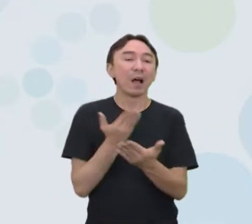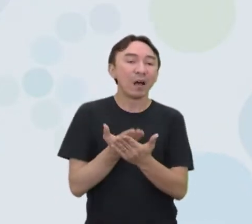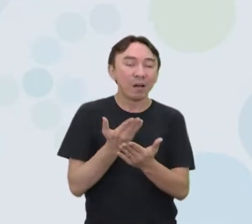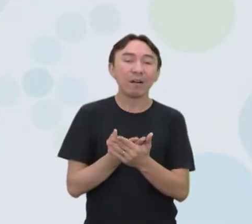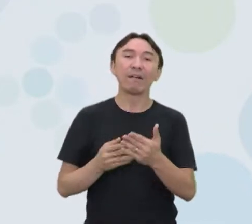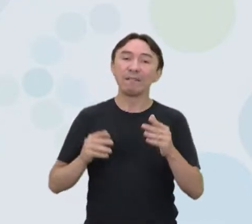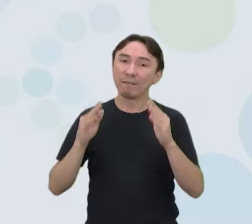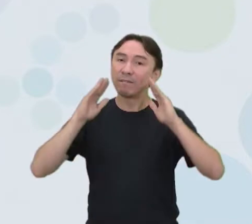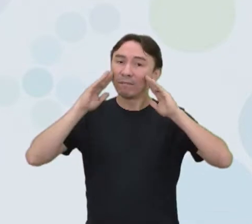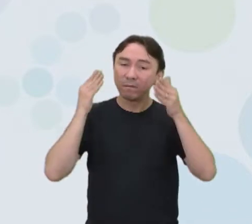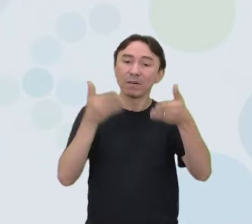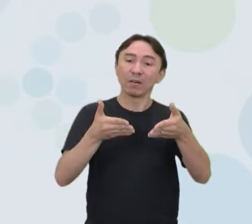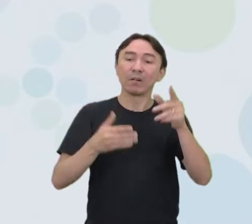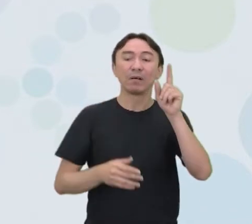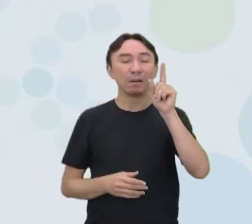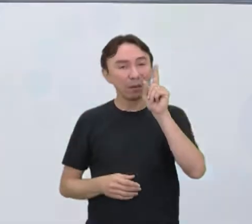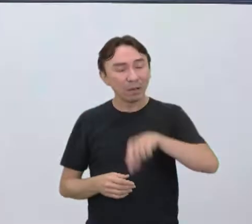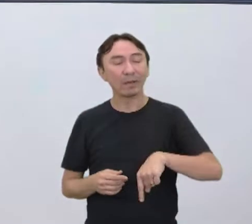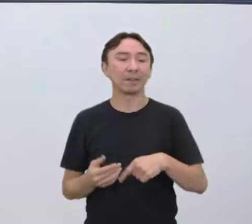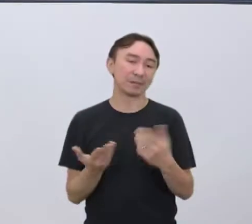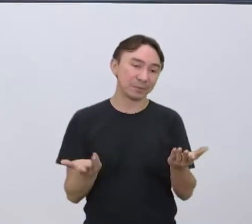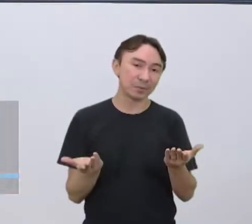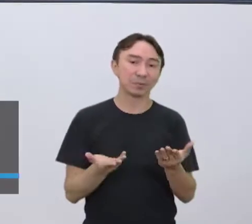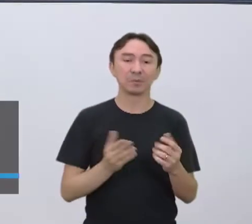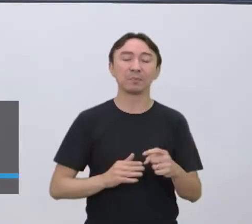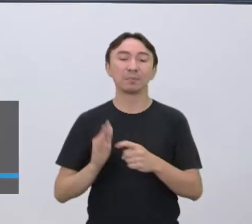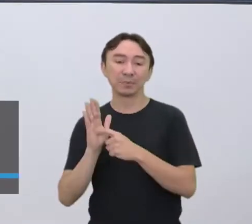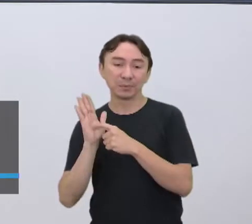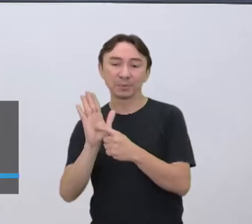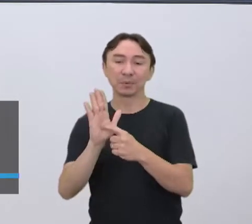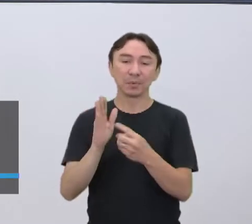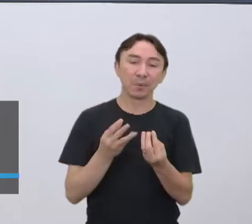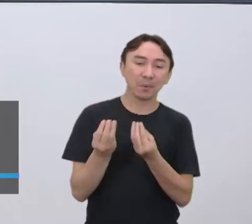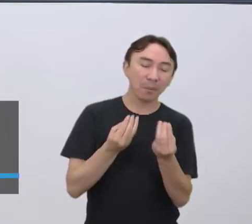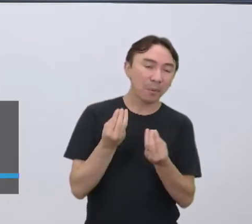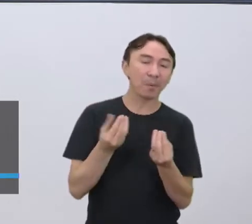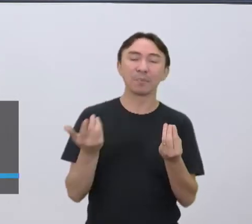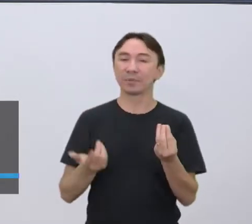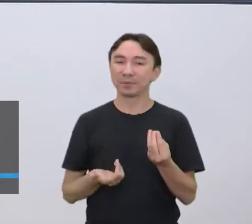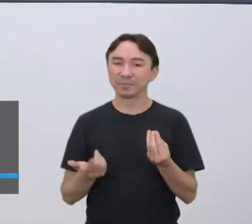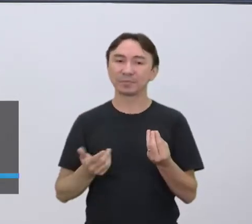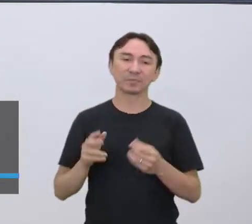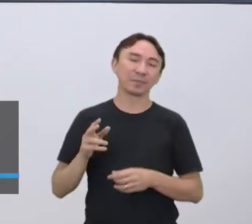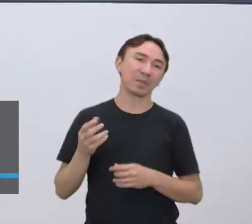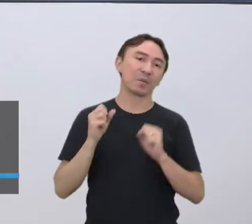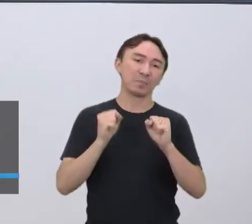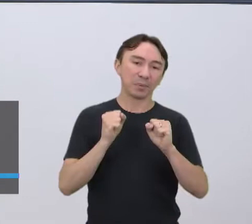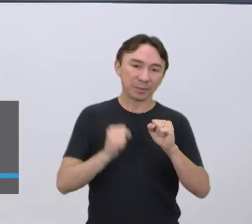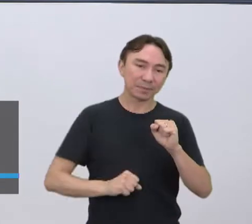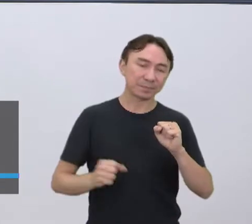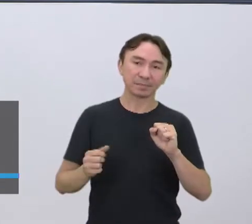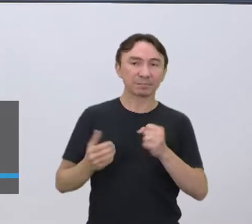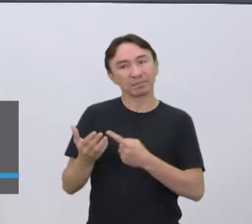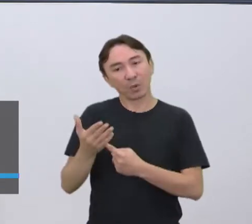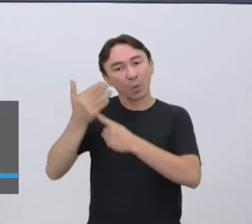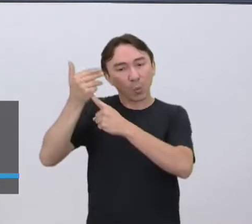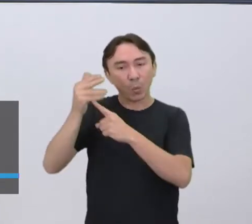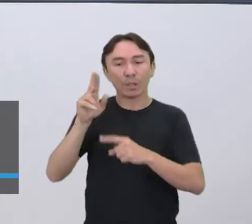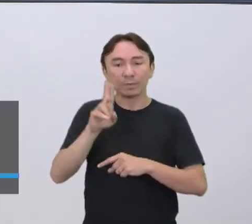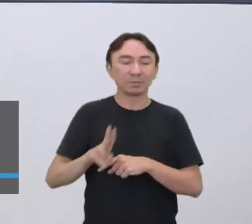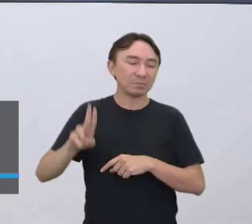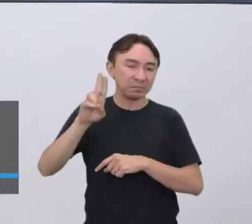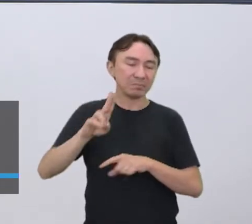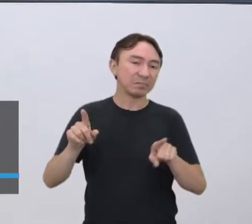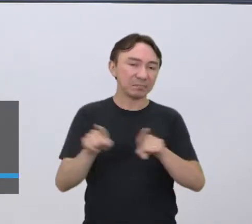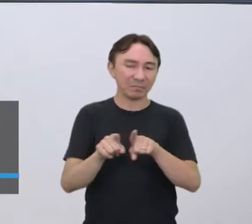esse, a gente mostrar algumas possibilidades, hoje uma possibilidade específica, o uso do recurso tecnológico aí para você